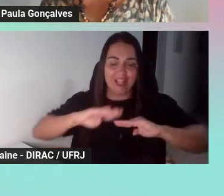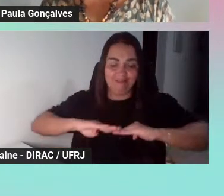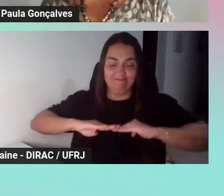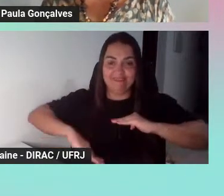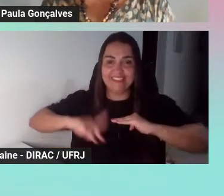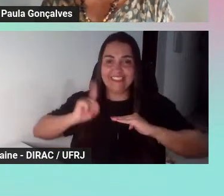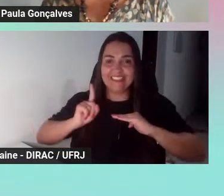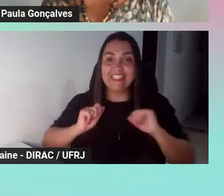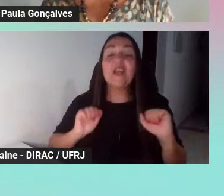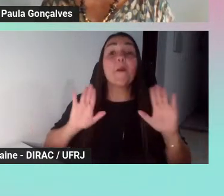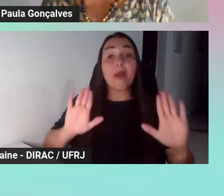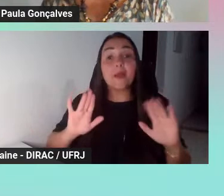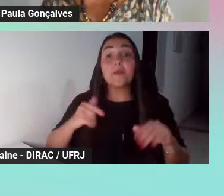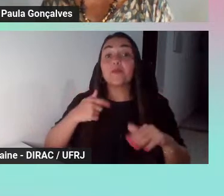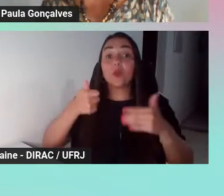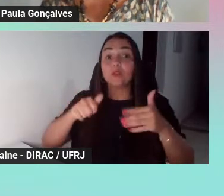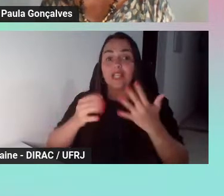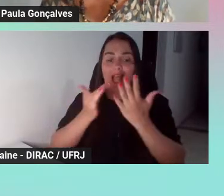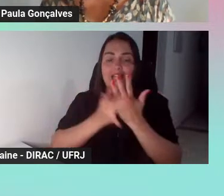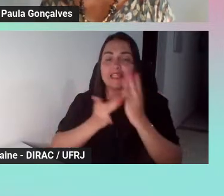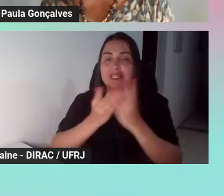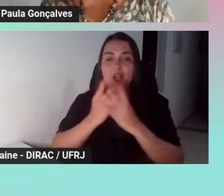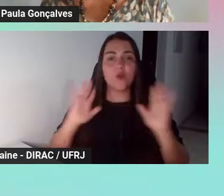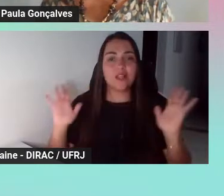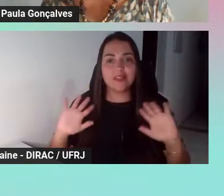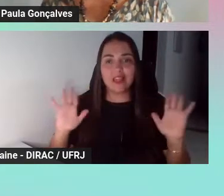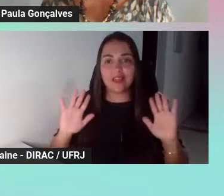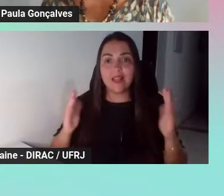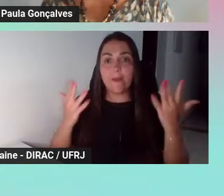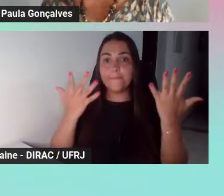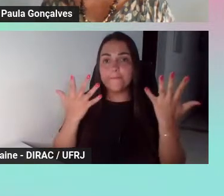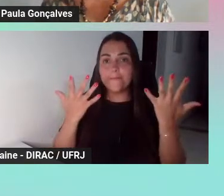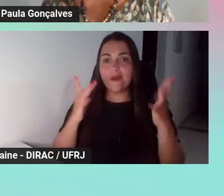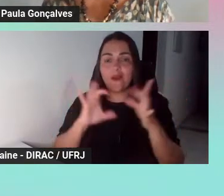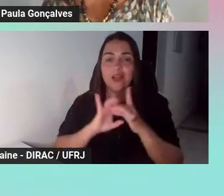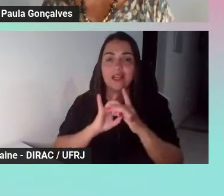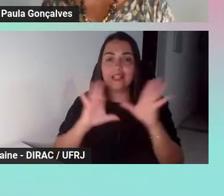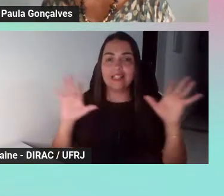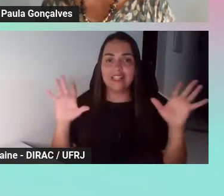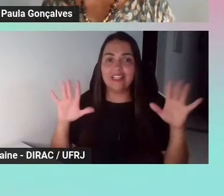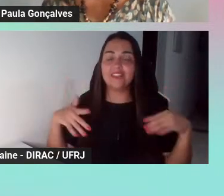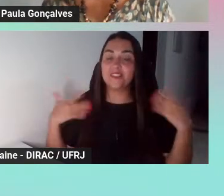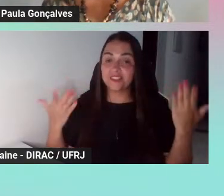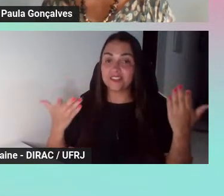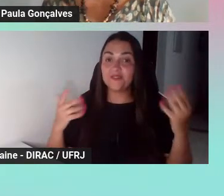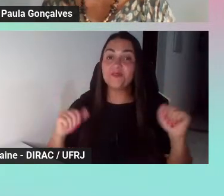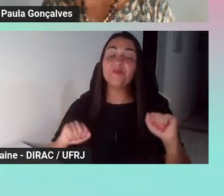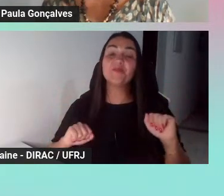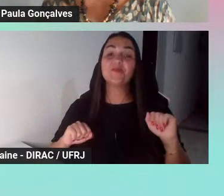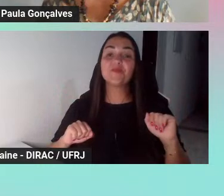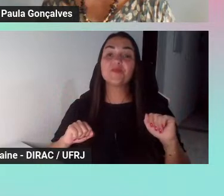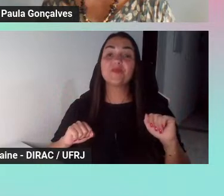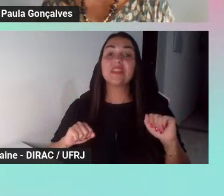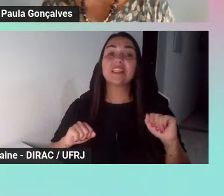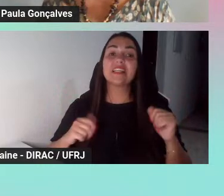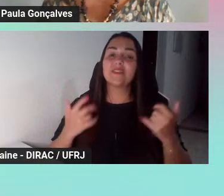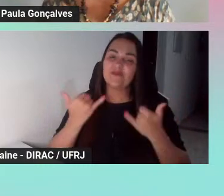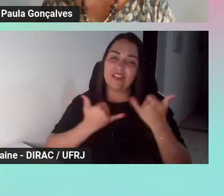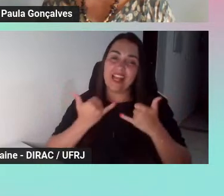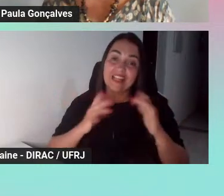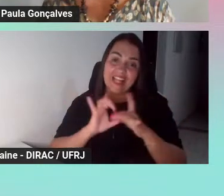Não estou de anéis, minhas mãos hoje são soltas, felizmente, essa é uma